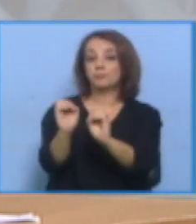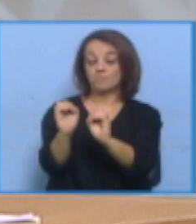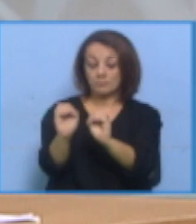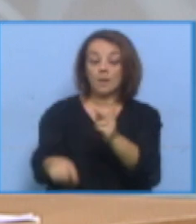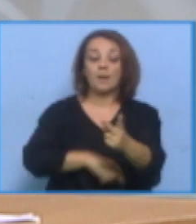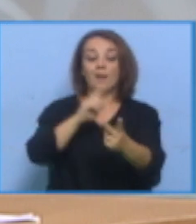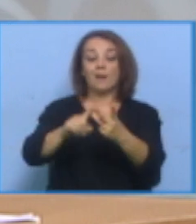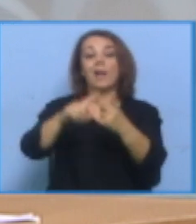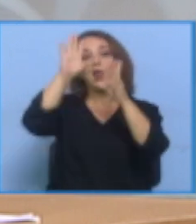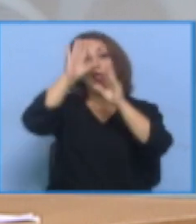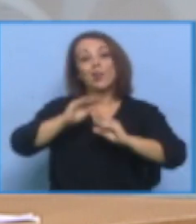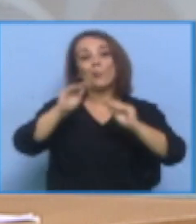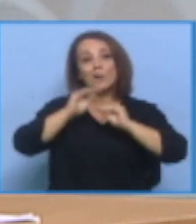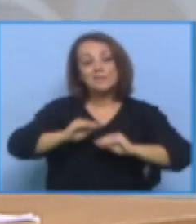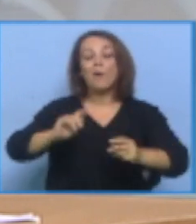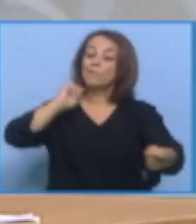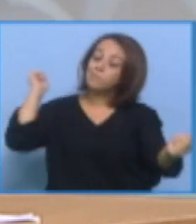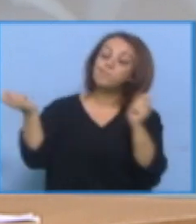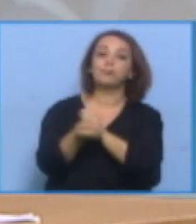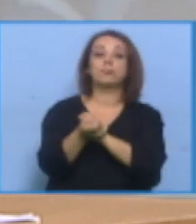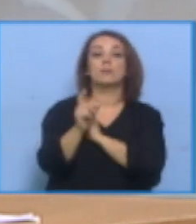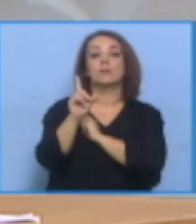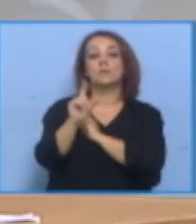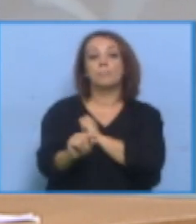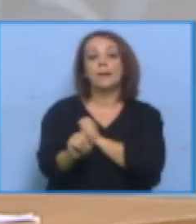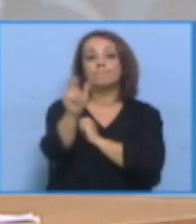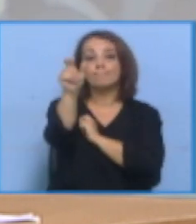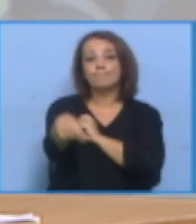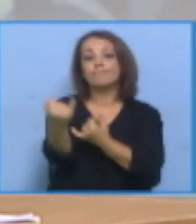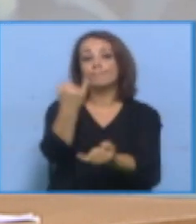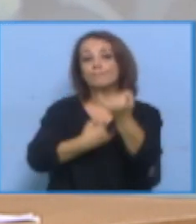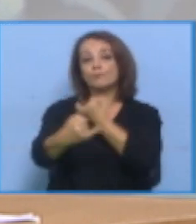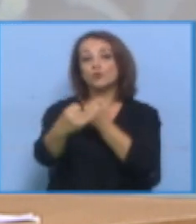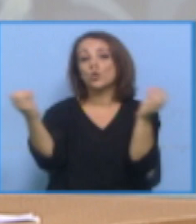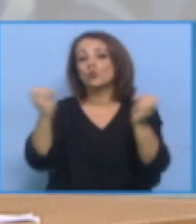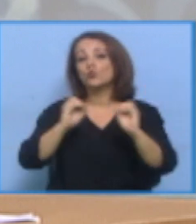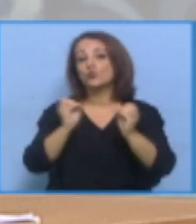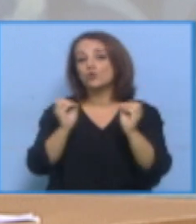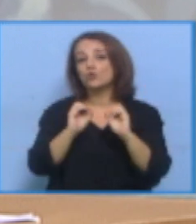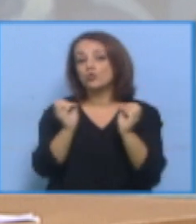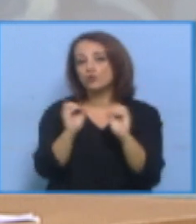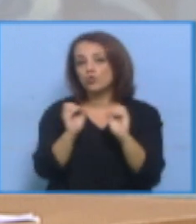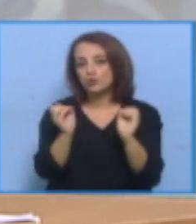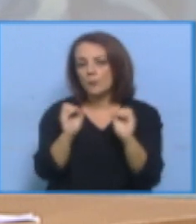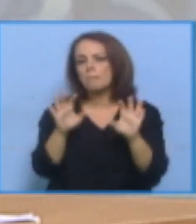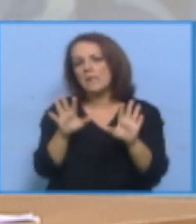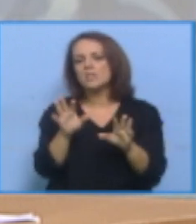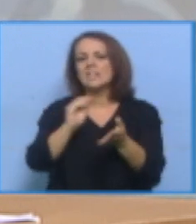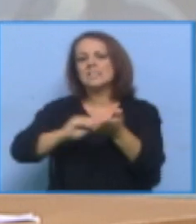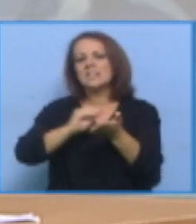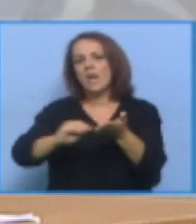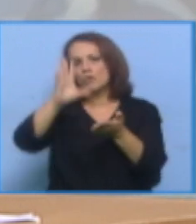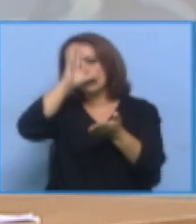educação também completamente diferente. Na educação também não houve nenhuma mudança estrutural, embora os secretários de Estado tenham